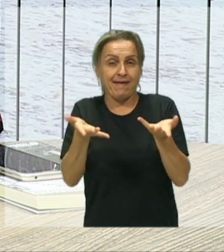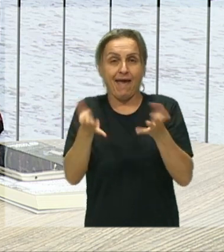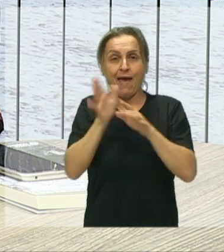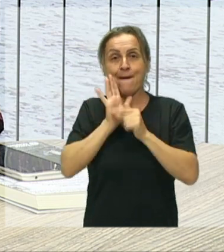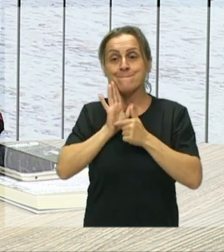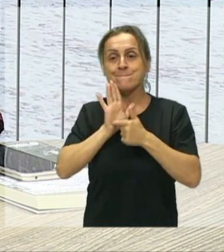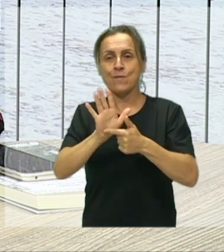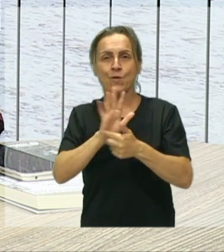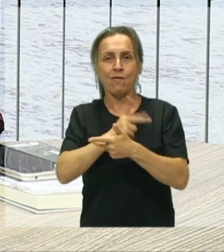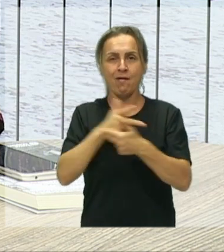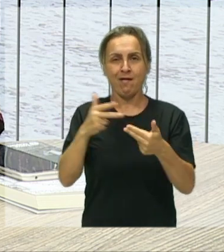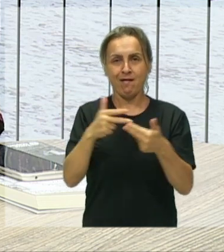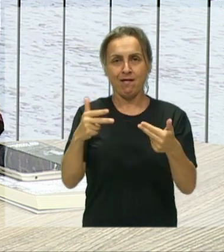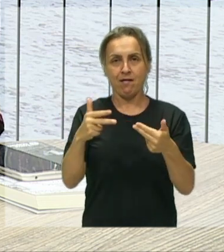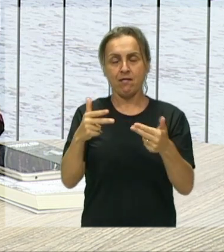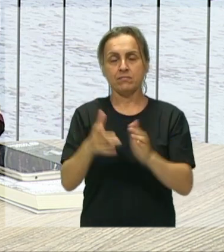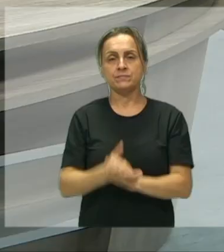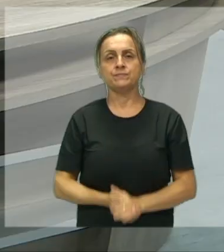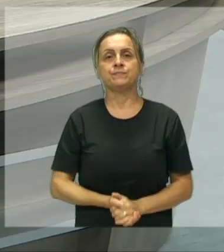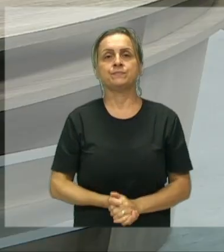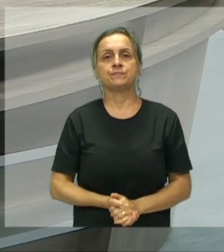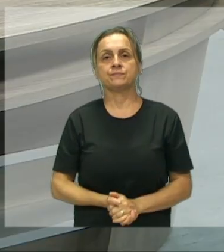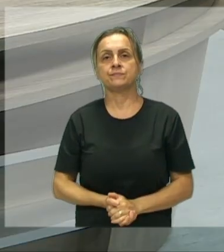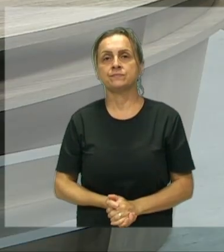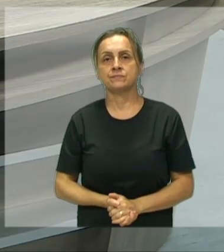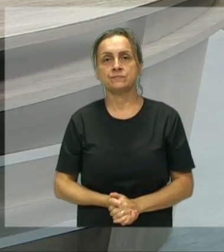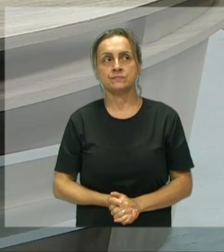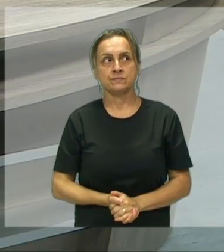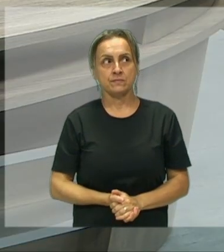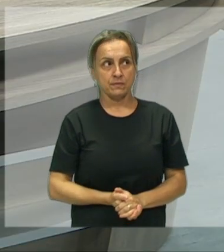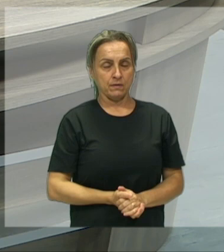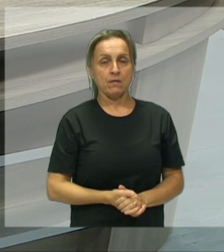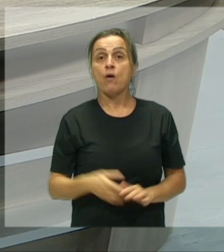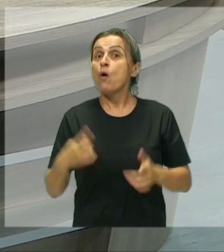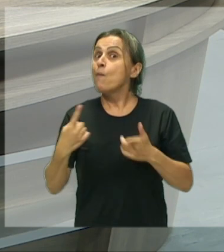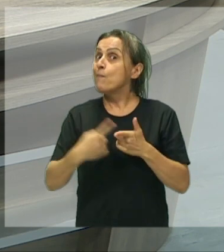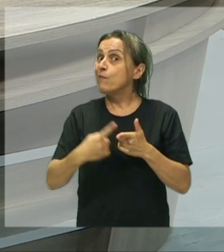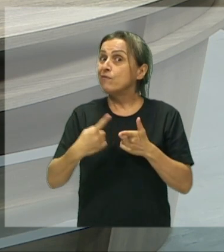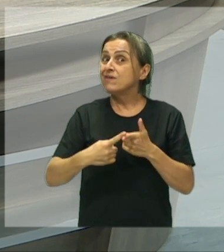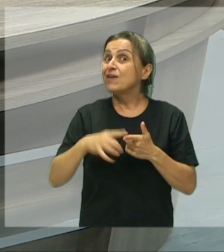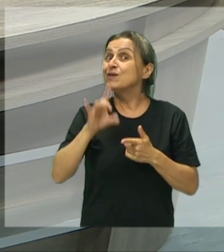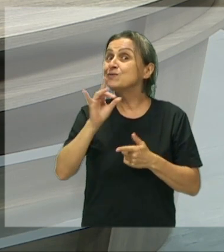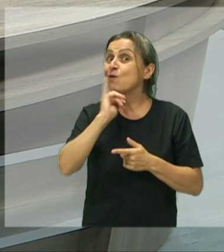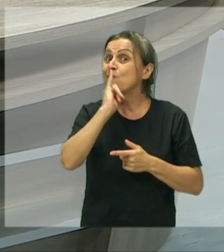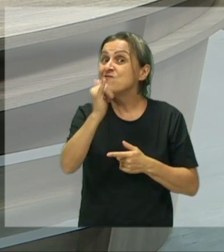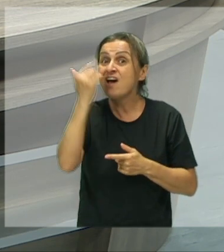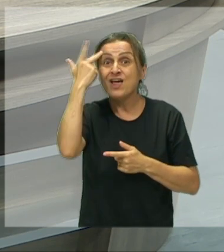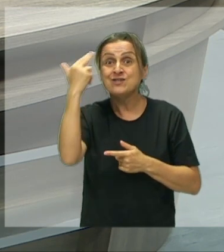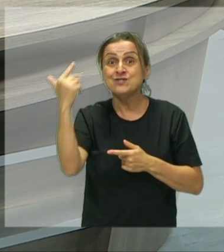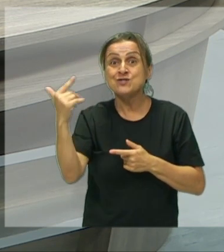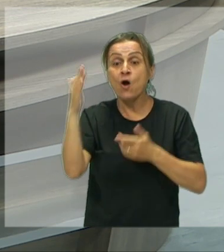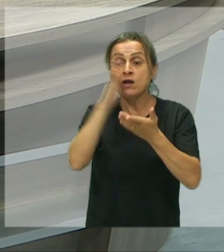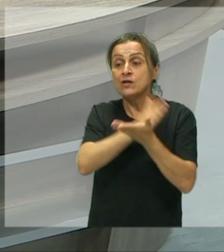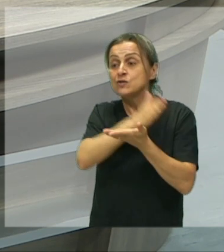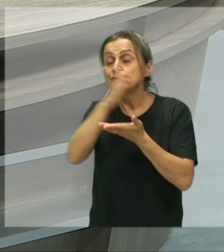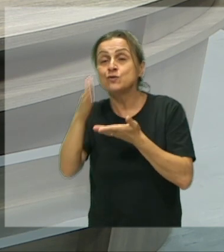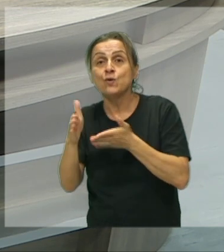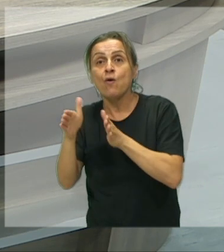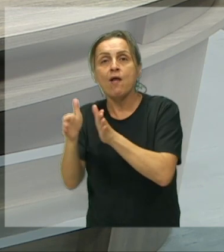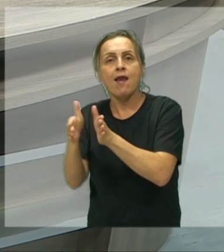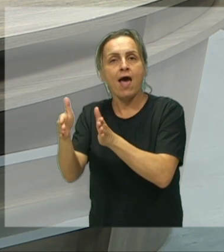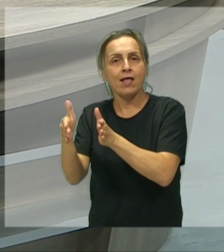Então dificulta. E que só conta um lado da história. Só conta um lado da história. Então nós, o Núcleo